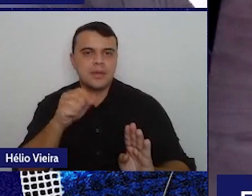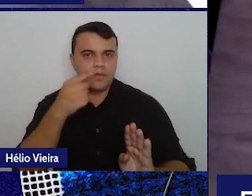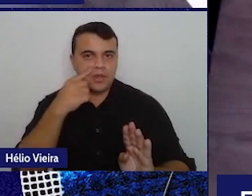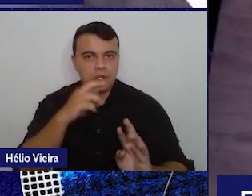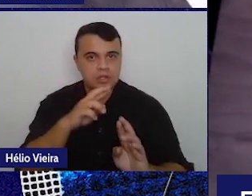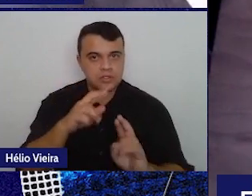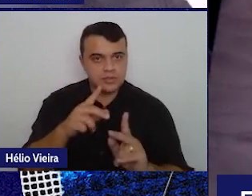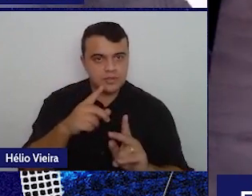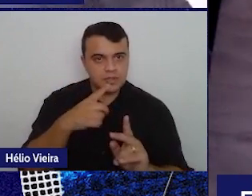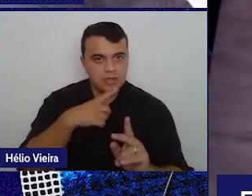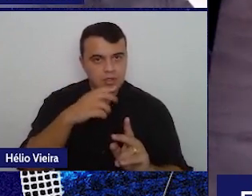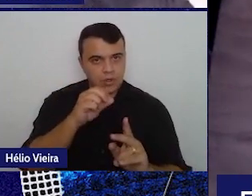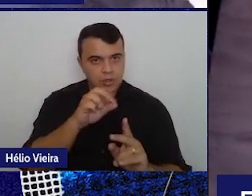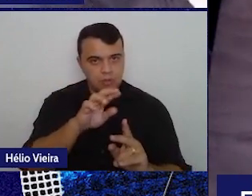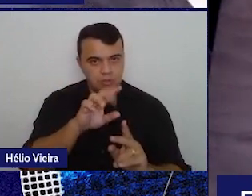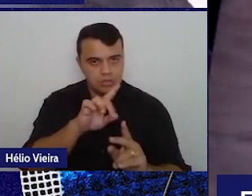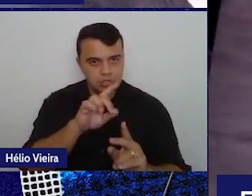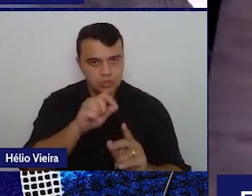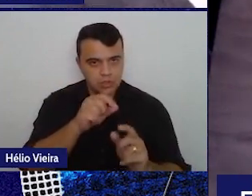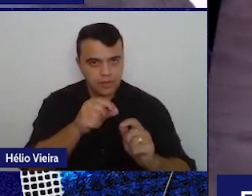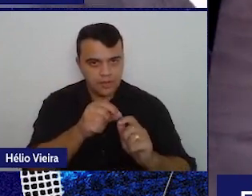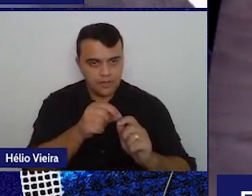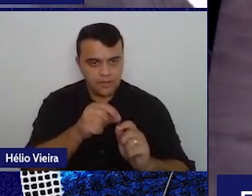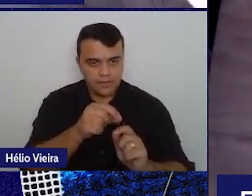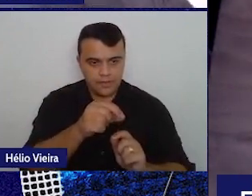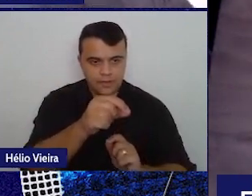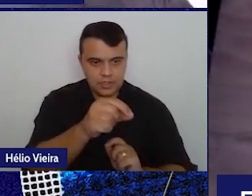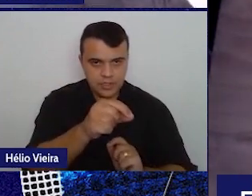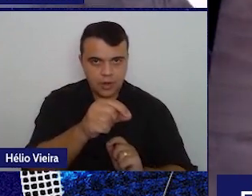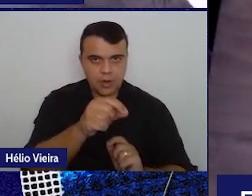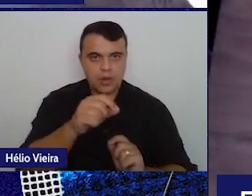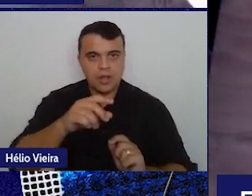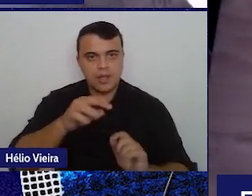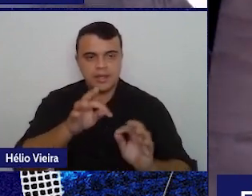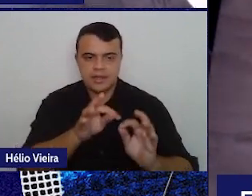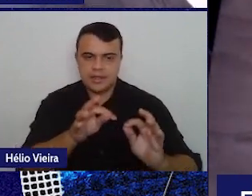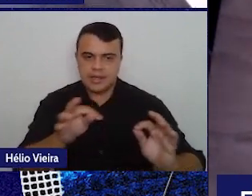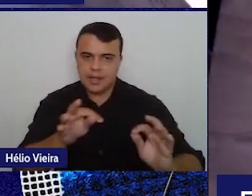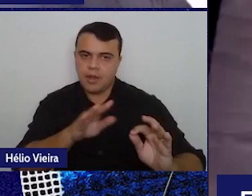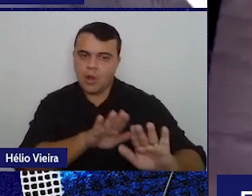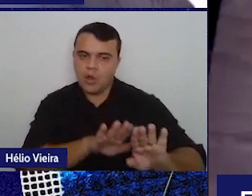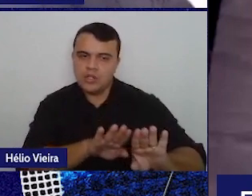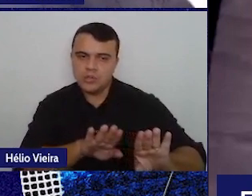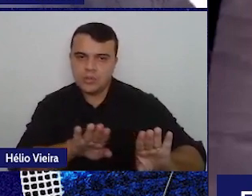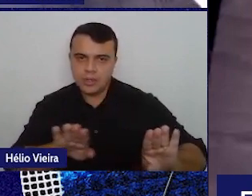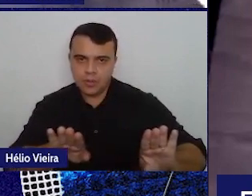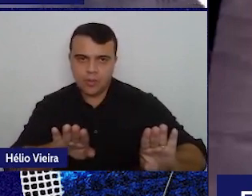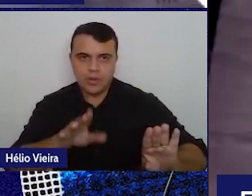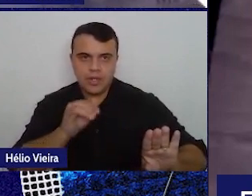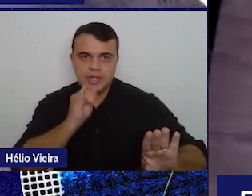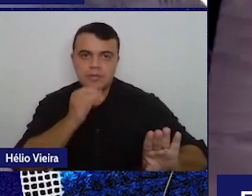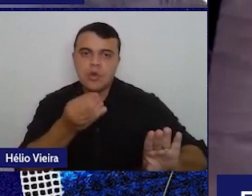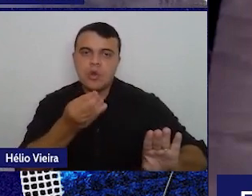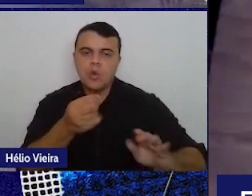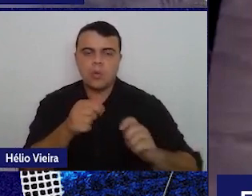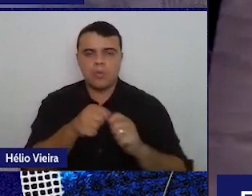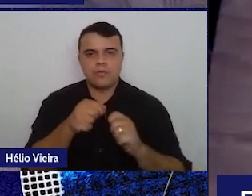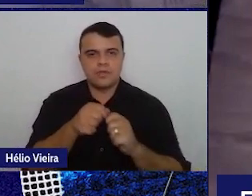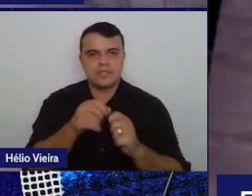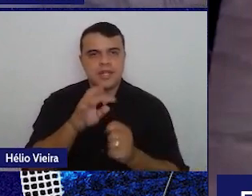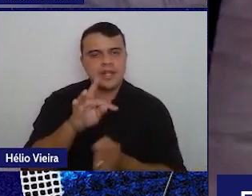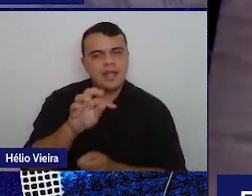contrário. A urdidura é o que fica na vertical e a trama é o que fica na horizontal. Como que a gente vai fazer esse